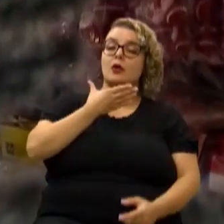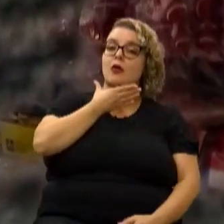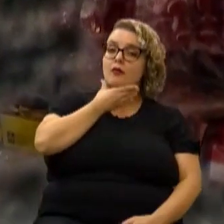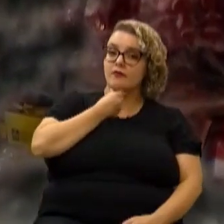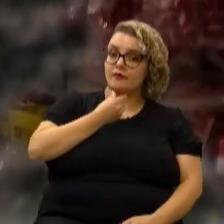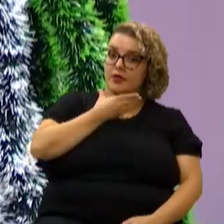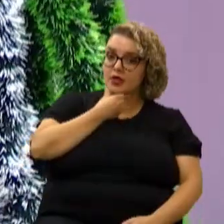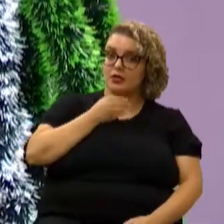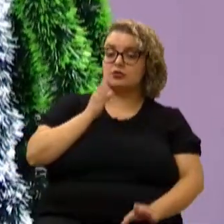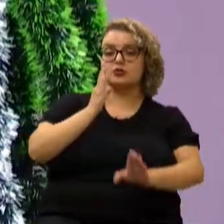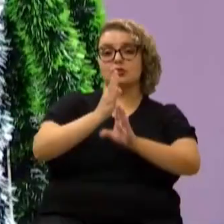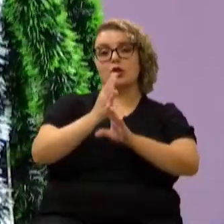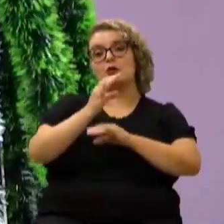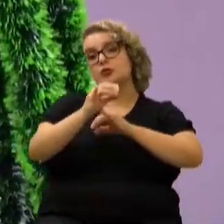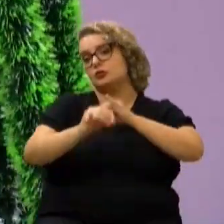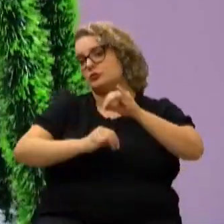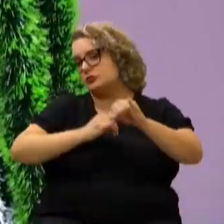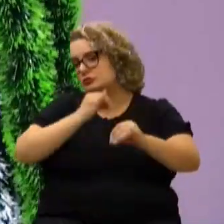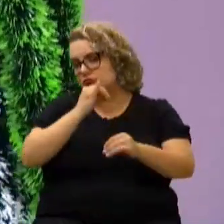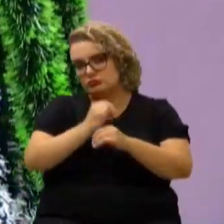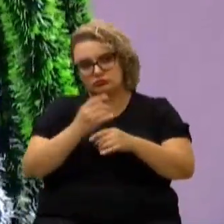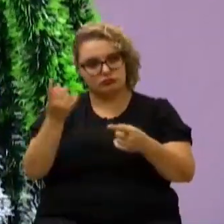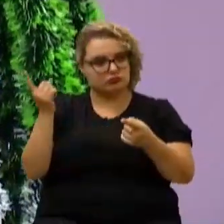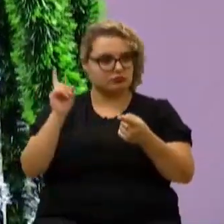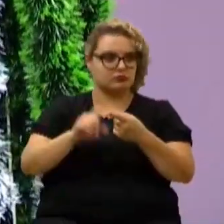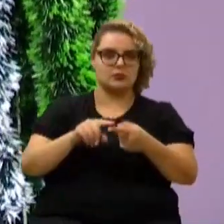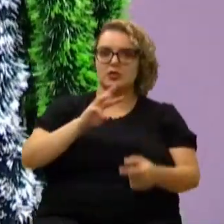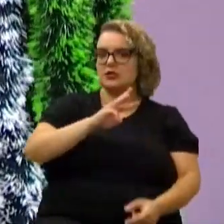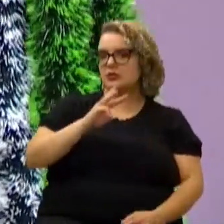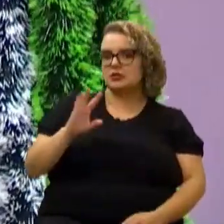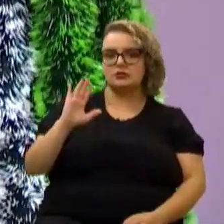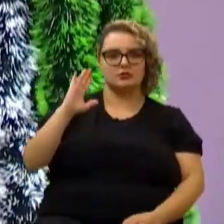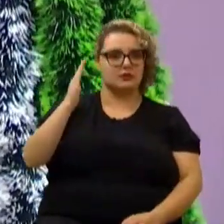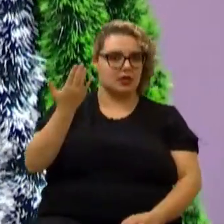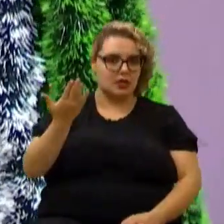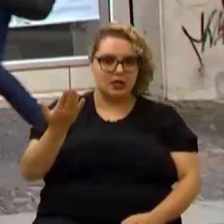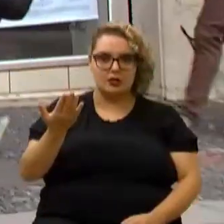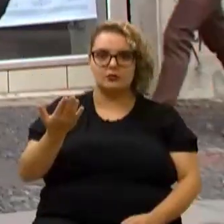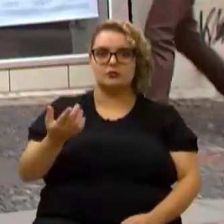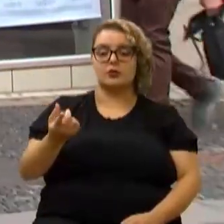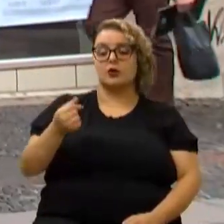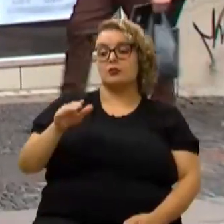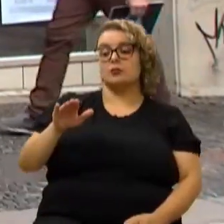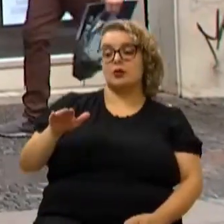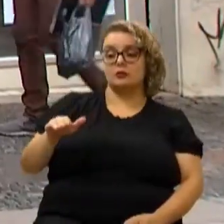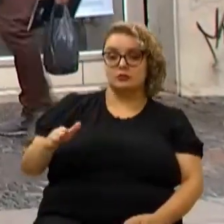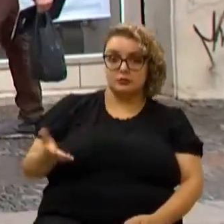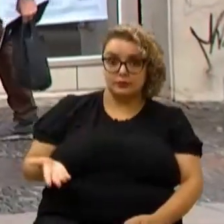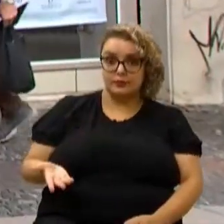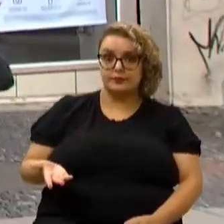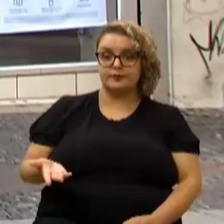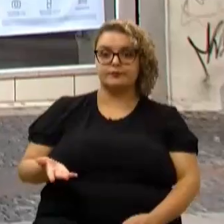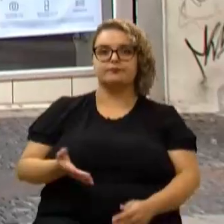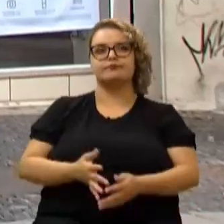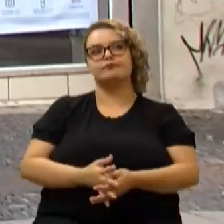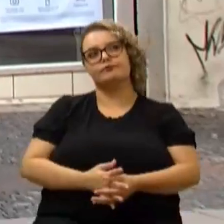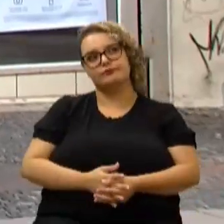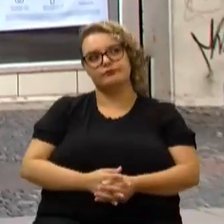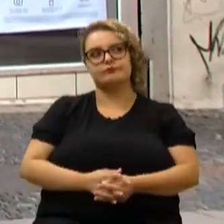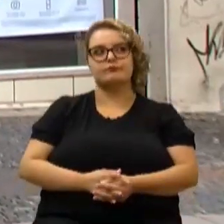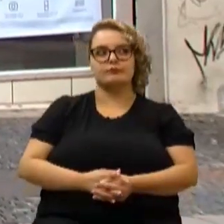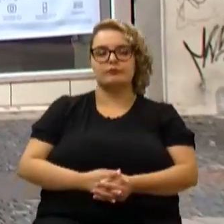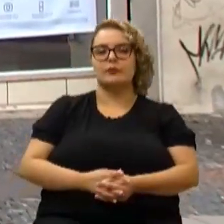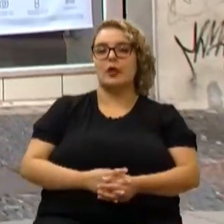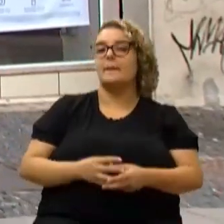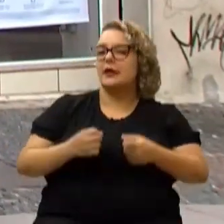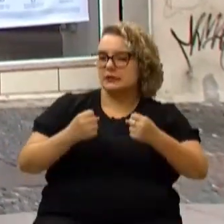com algumas fraudes que vocês encontram na internet, seja aí com sites falsos, com promoções